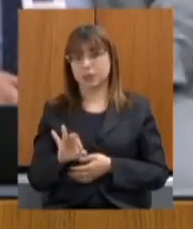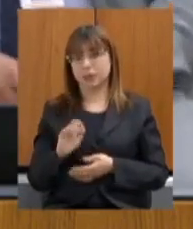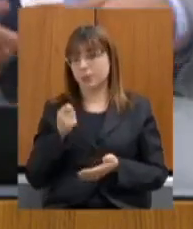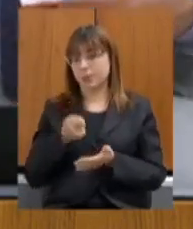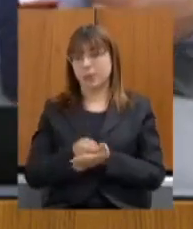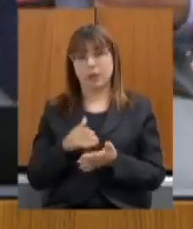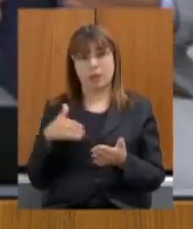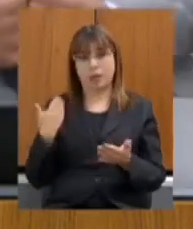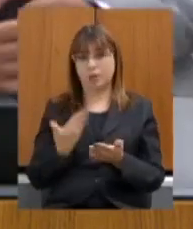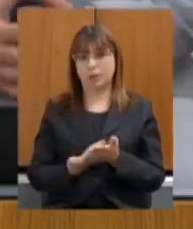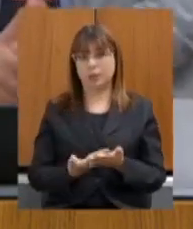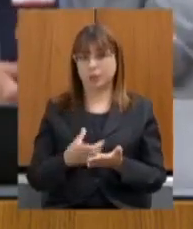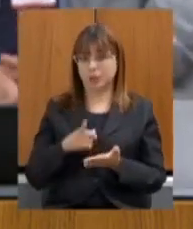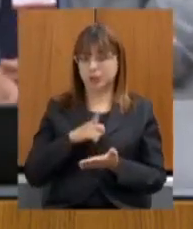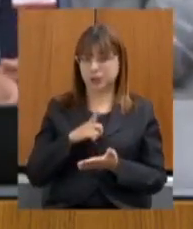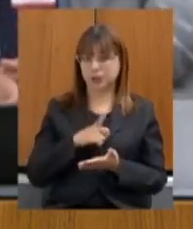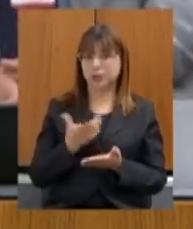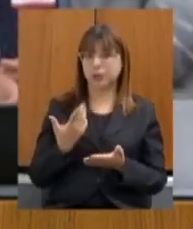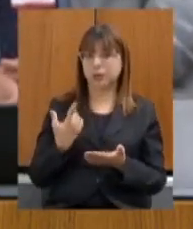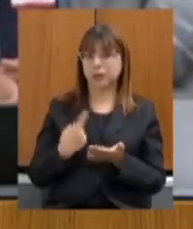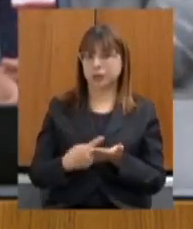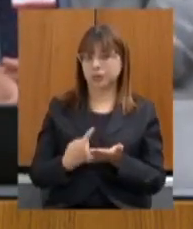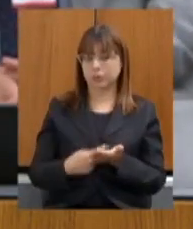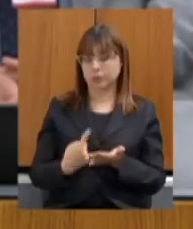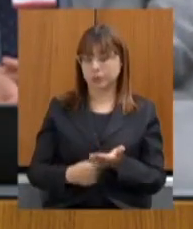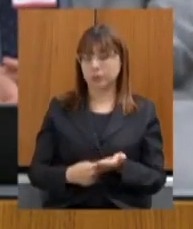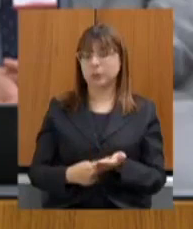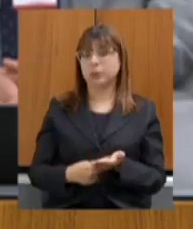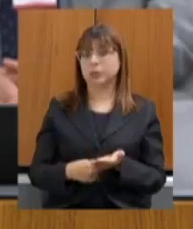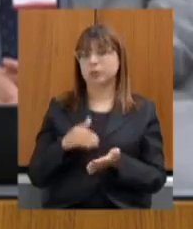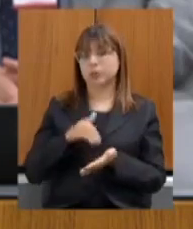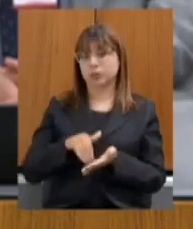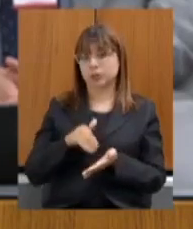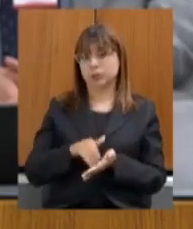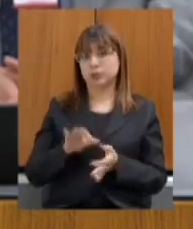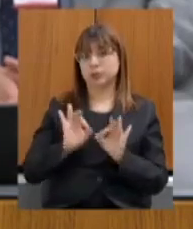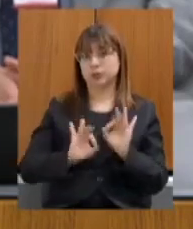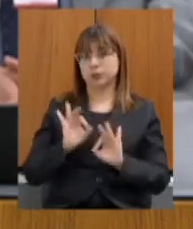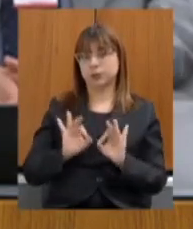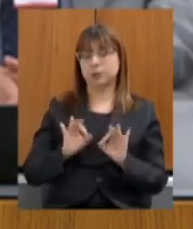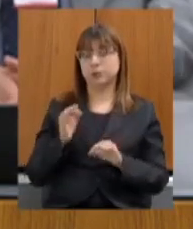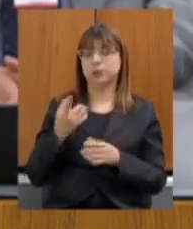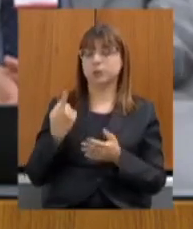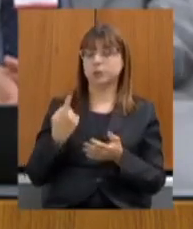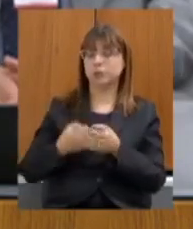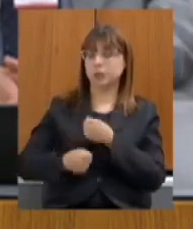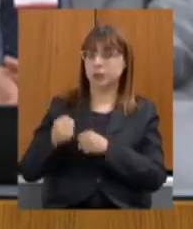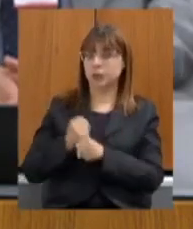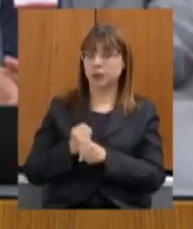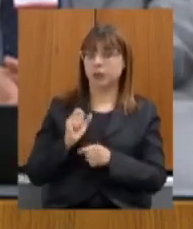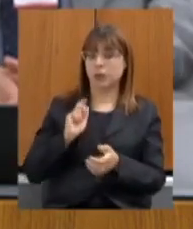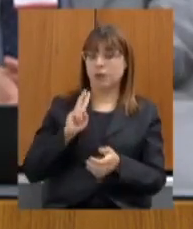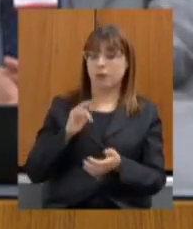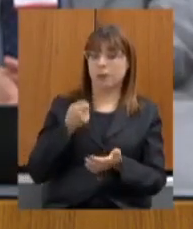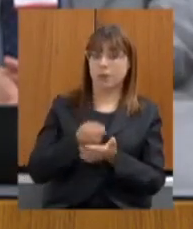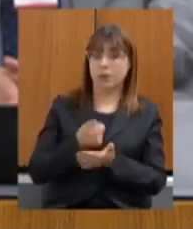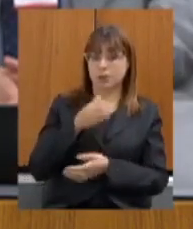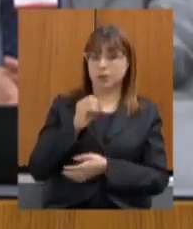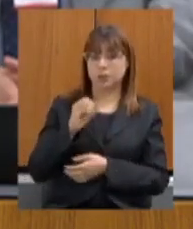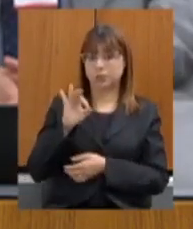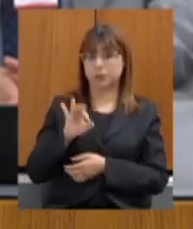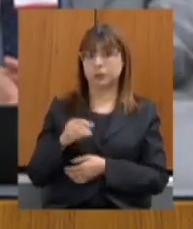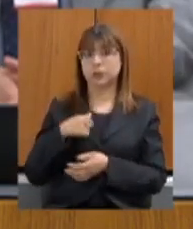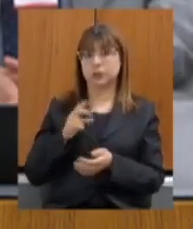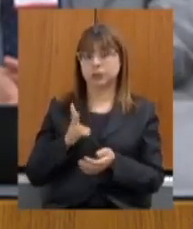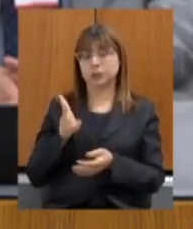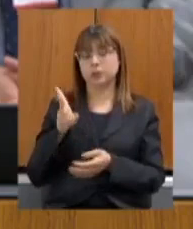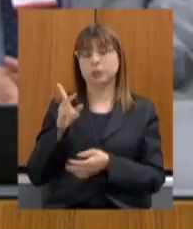o momento. Há um compromisso da Secretaria de Planejamento, firmado no final do ano passado, que pagaria 100%. Eu tenho feito essas